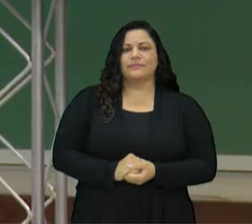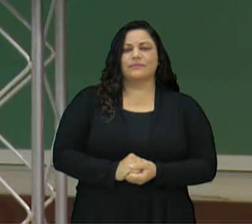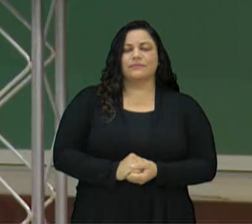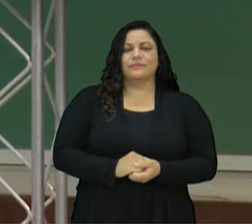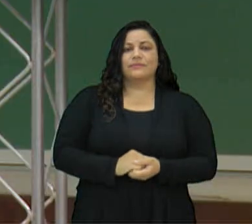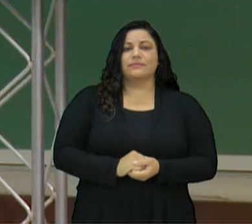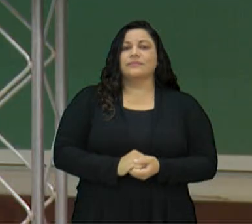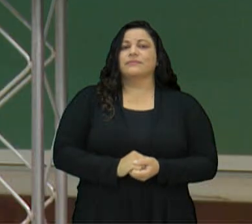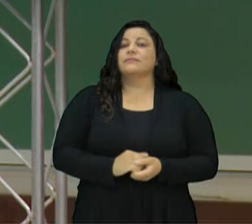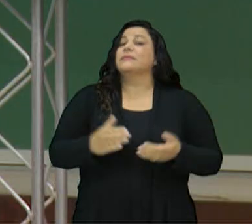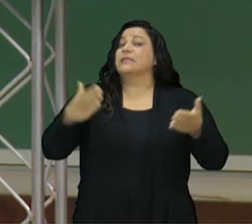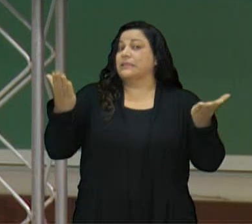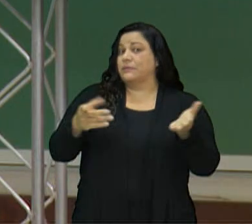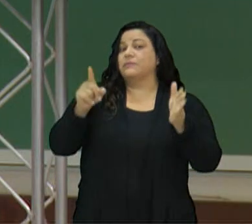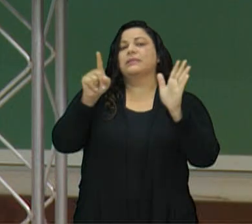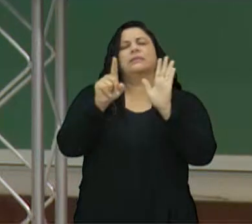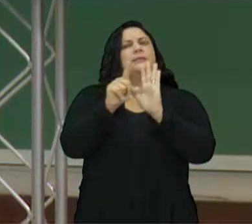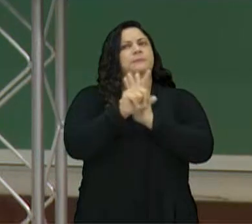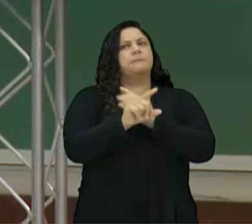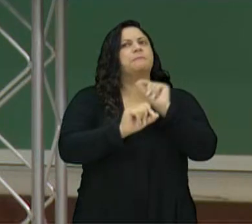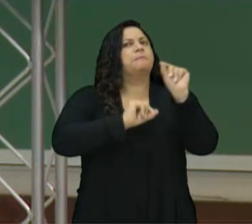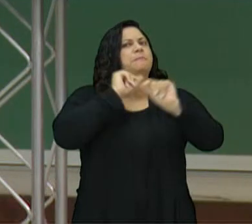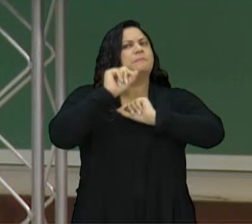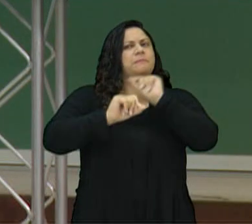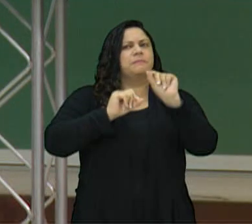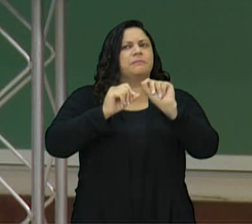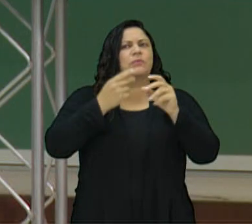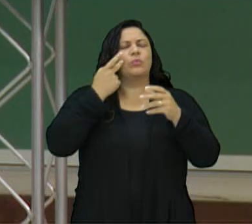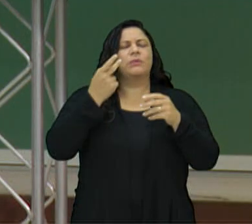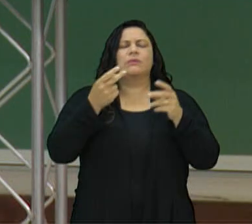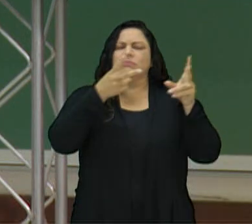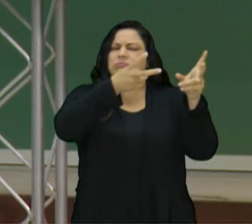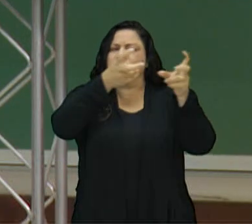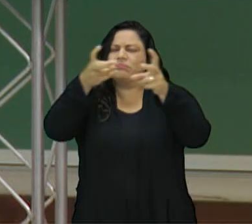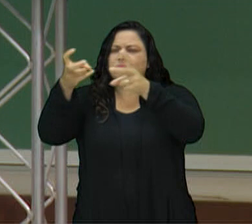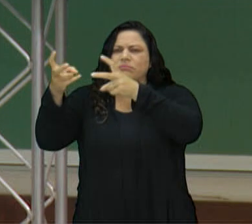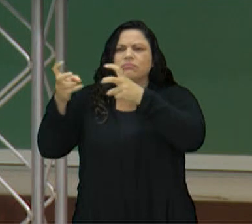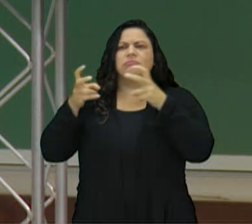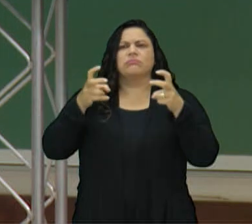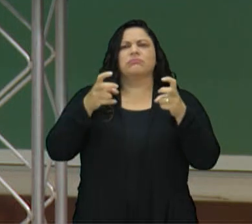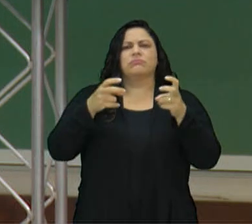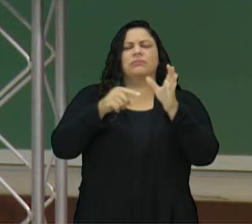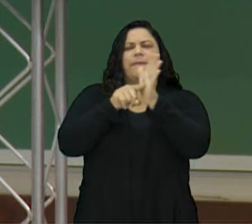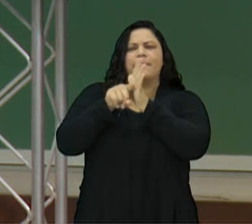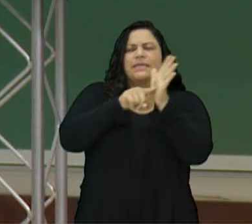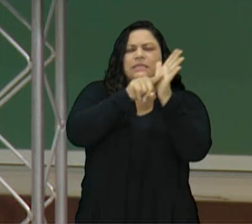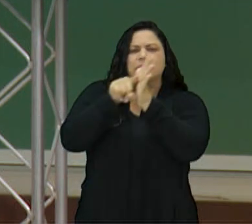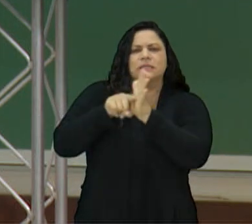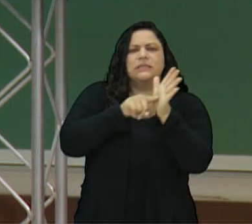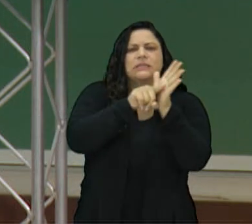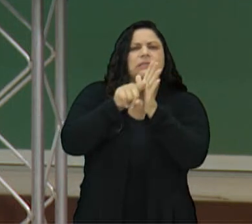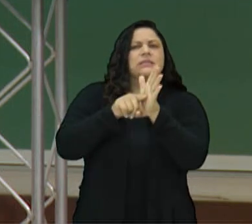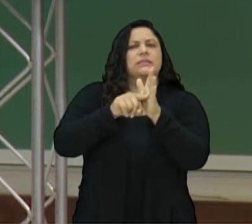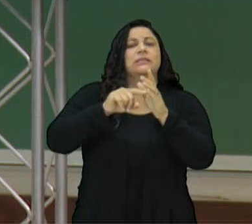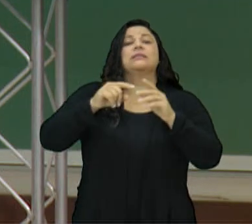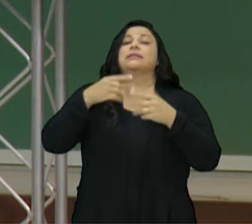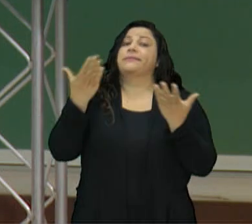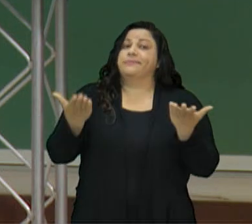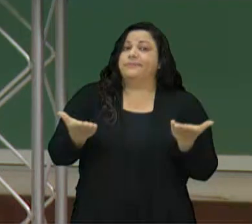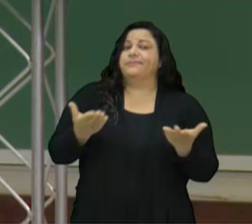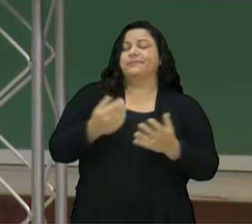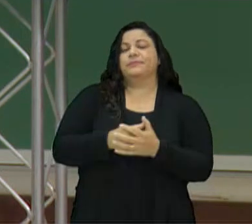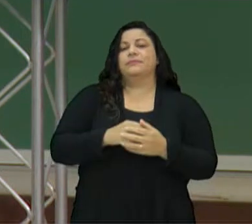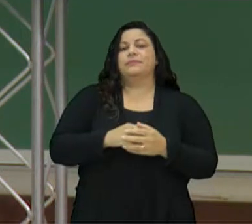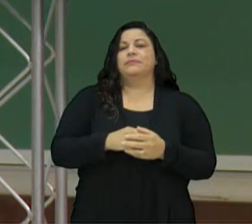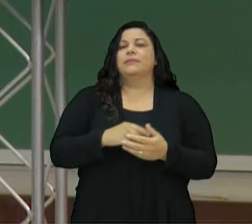questão que pode trazer muitos transtornos futuros, se você não verificar com antecedência, depois para consertar tudo isso, é